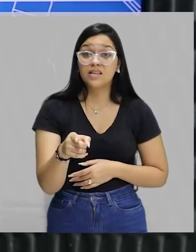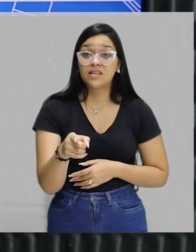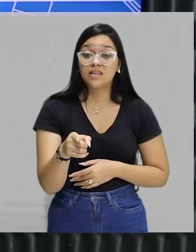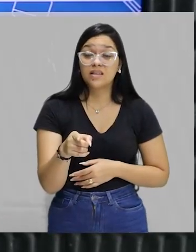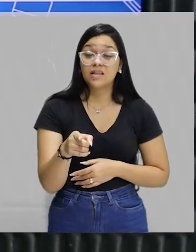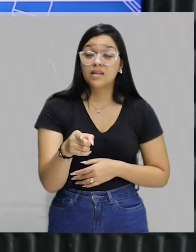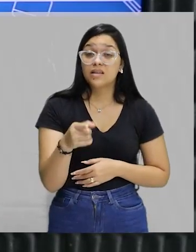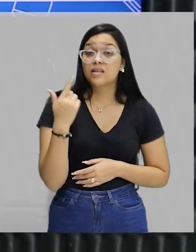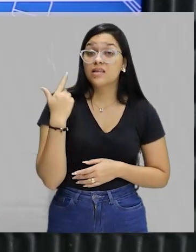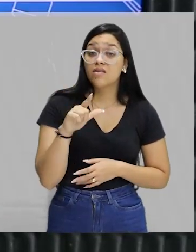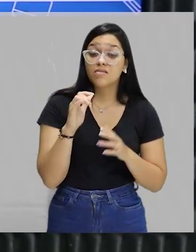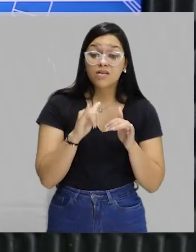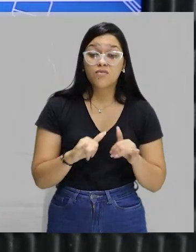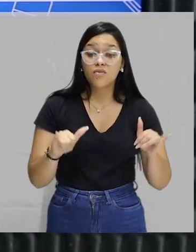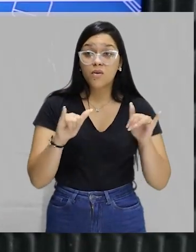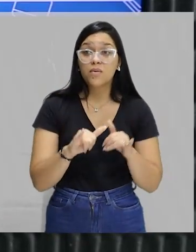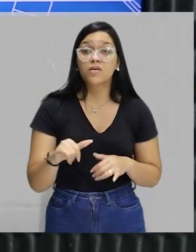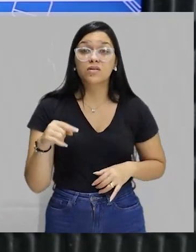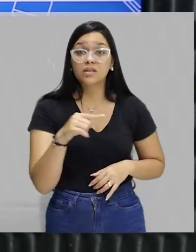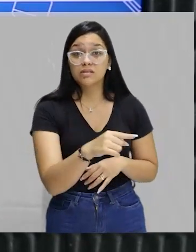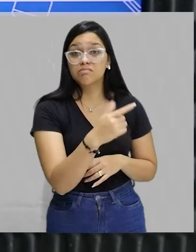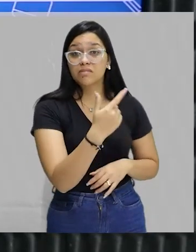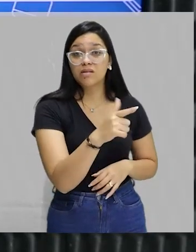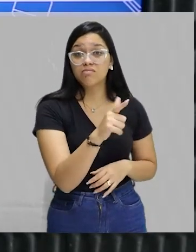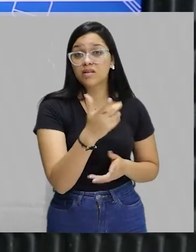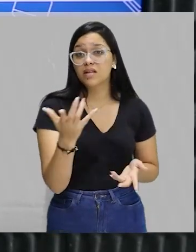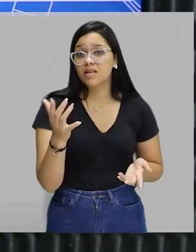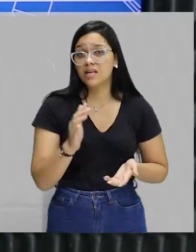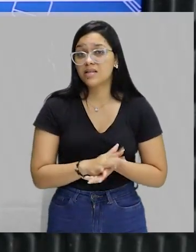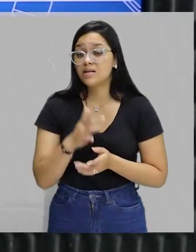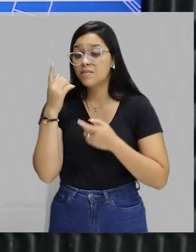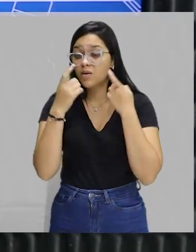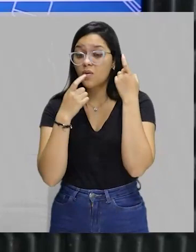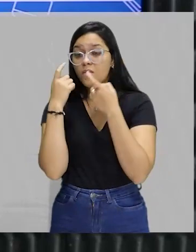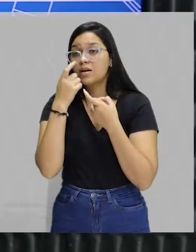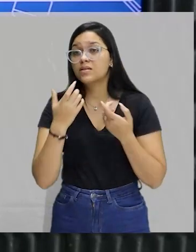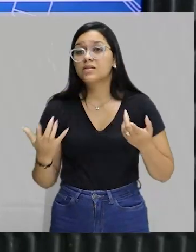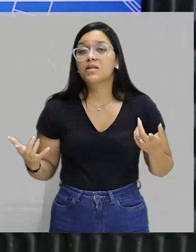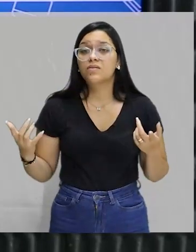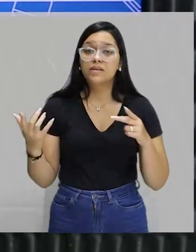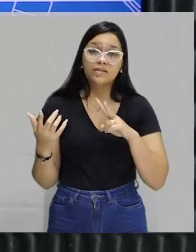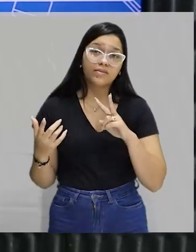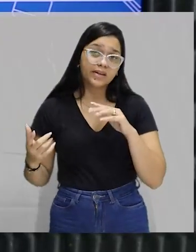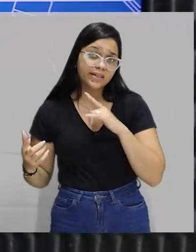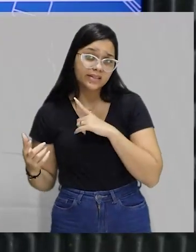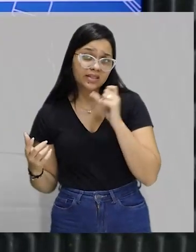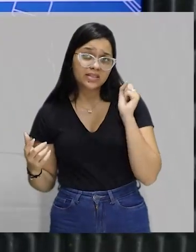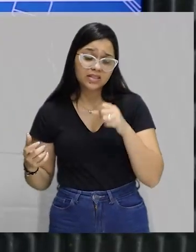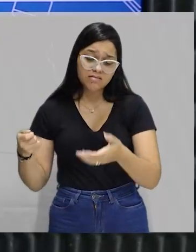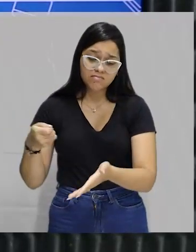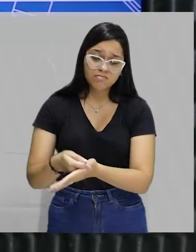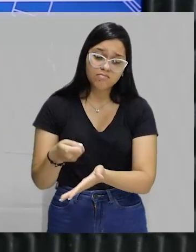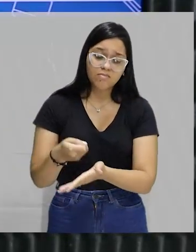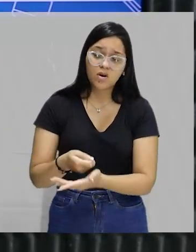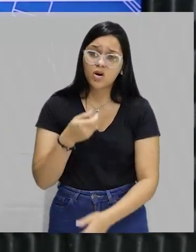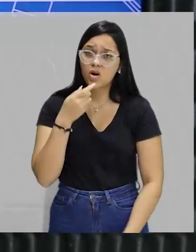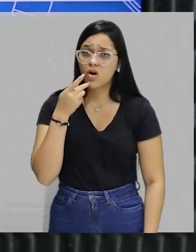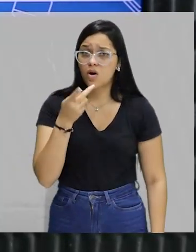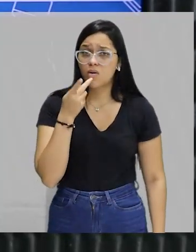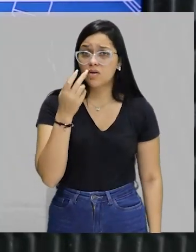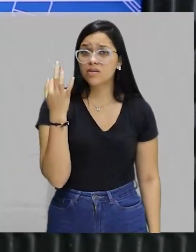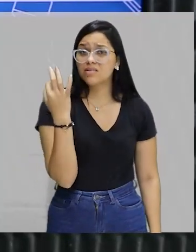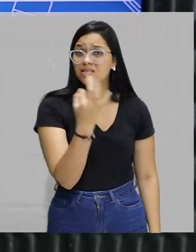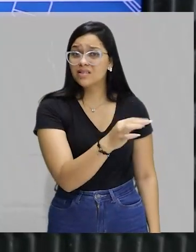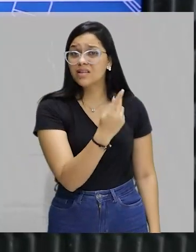informações sobre ela para alguém que não tem essa preocupação mínima e vai colocando e impondo pontos de vista sem